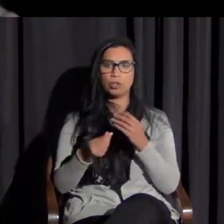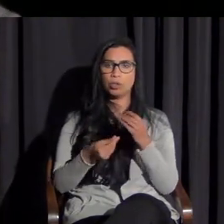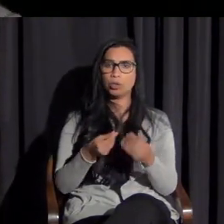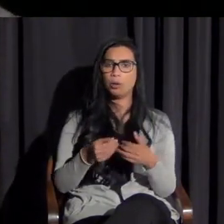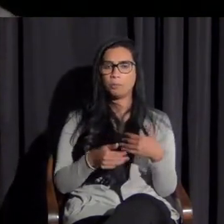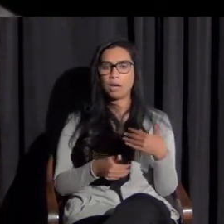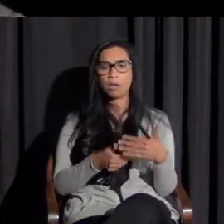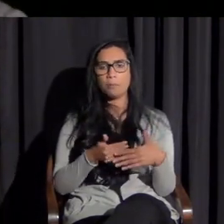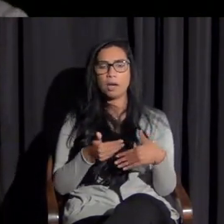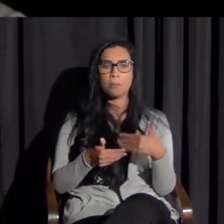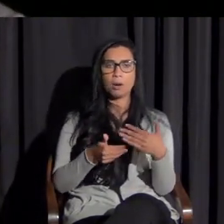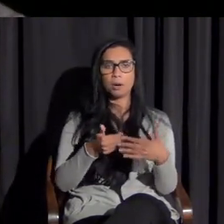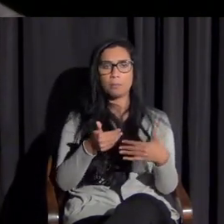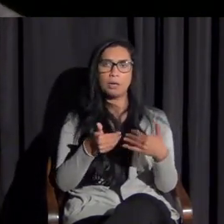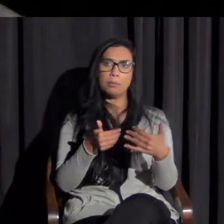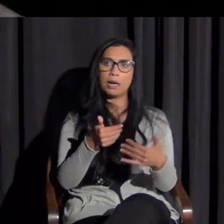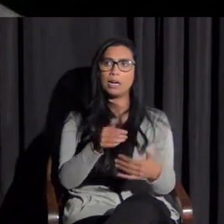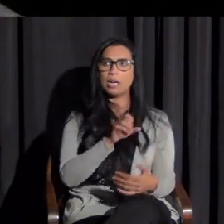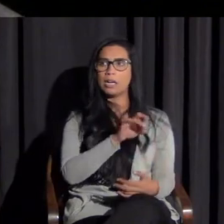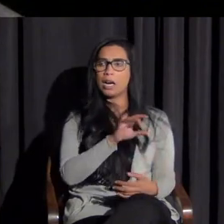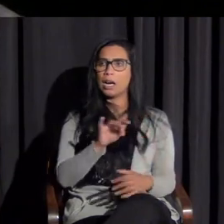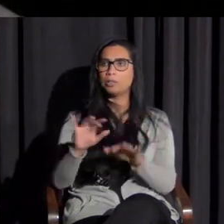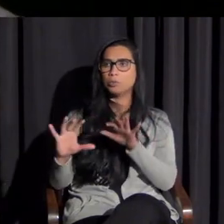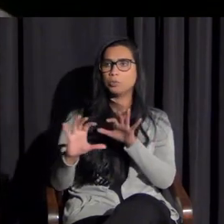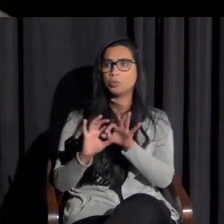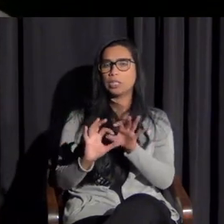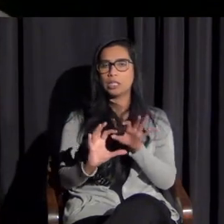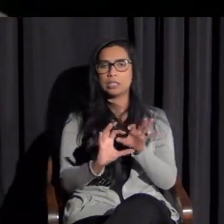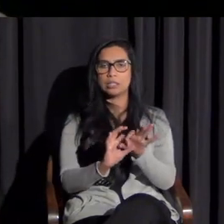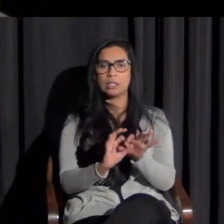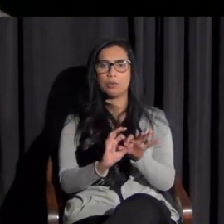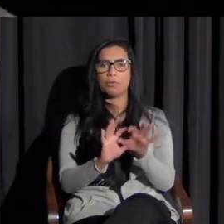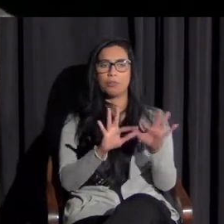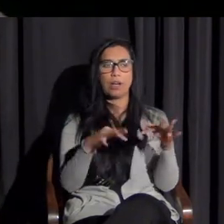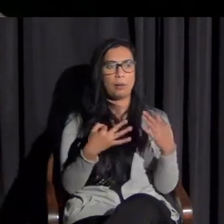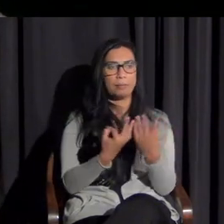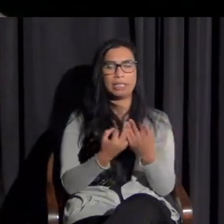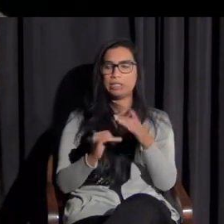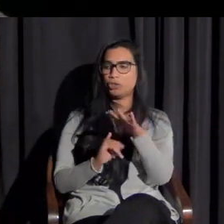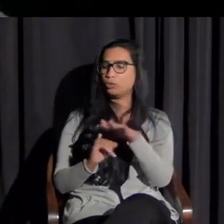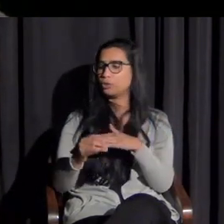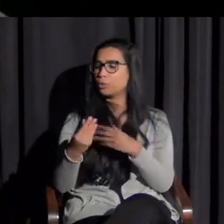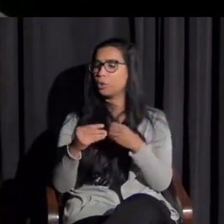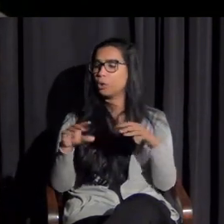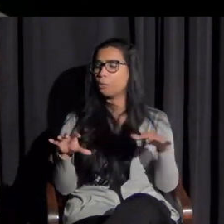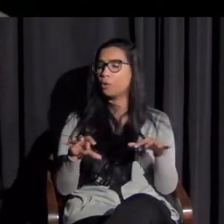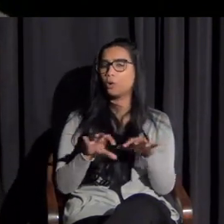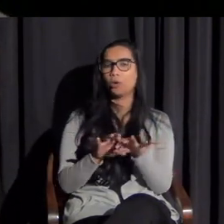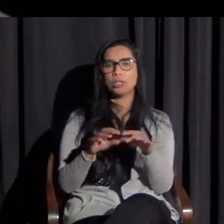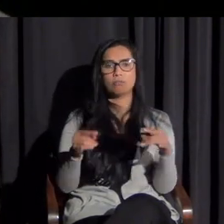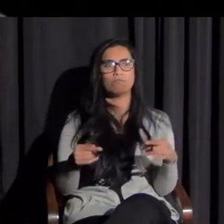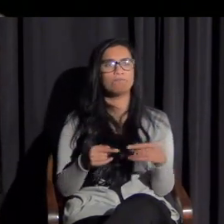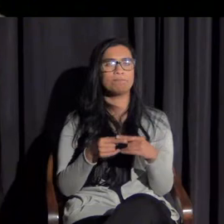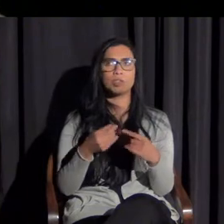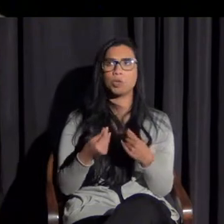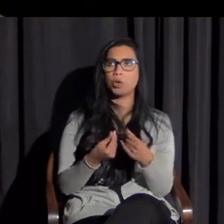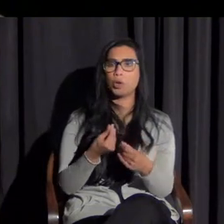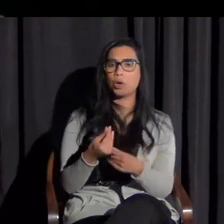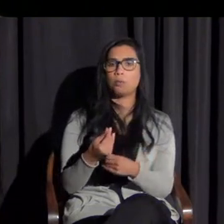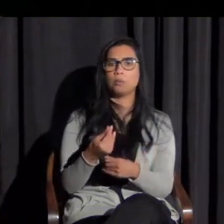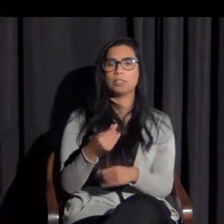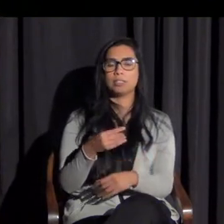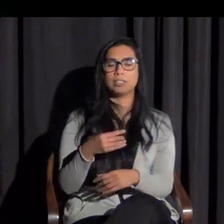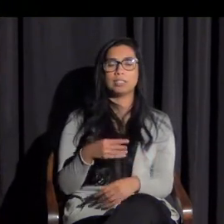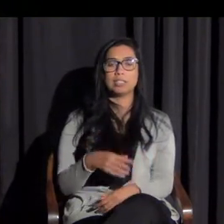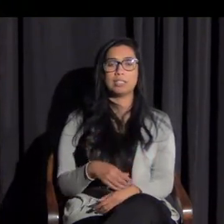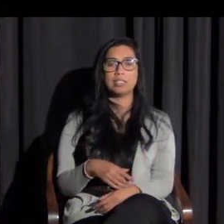as relações entre as famílias e as instituições de educação infantil e dos anos iniciais do ensino fundamental da cidade de São